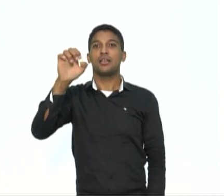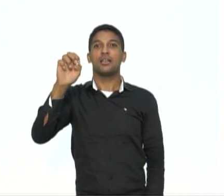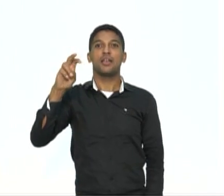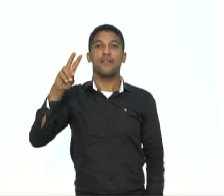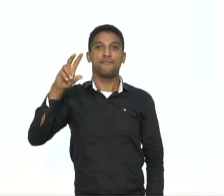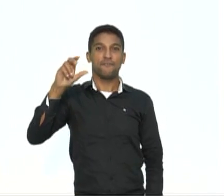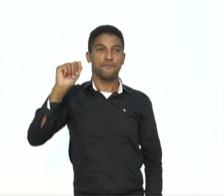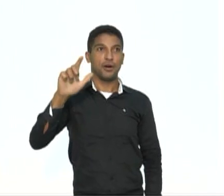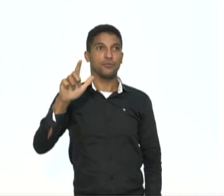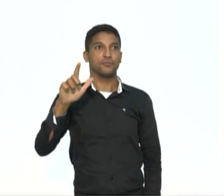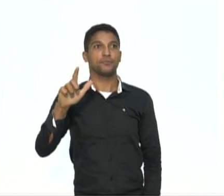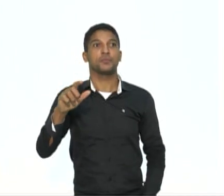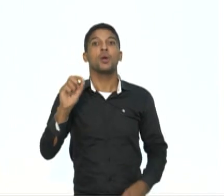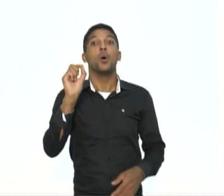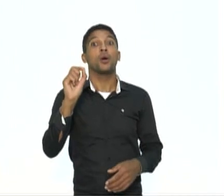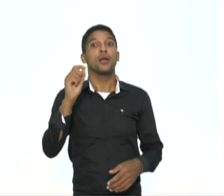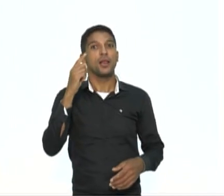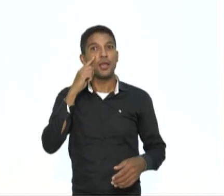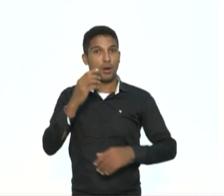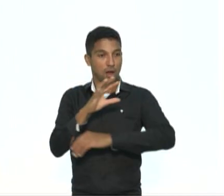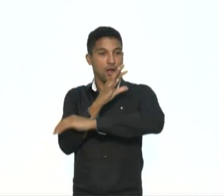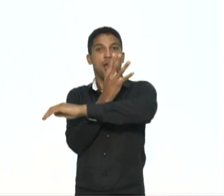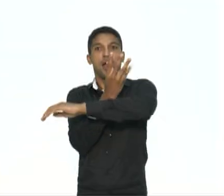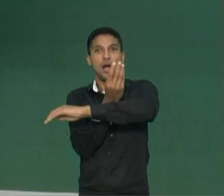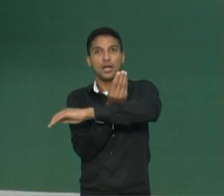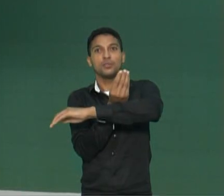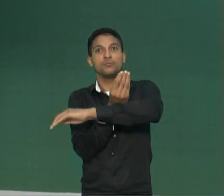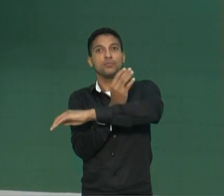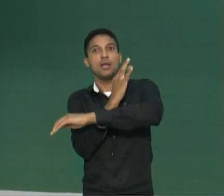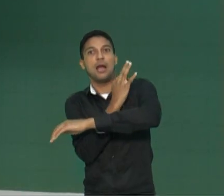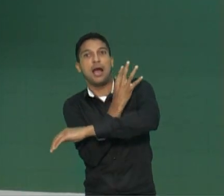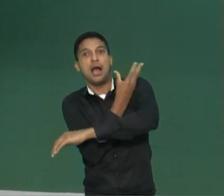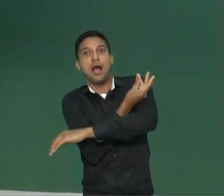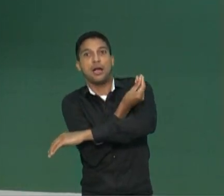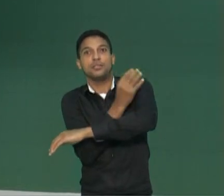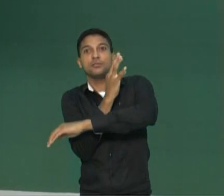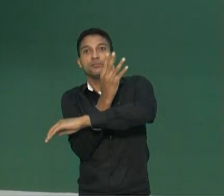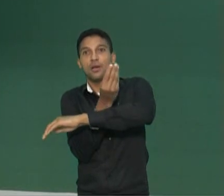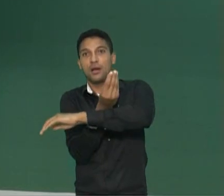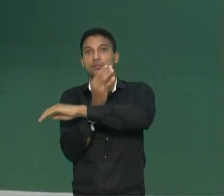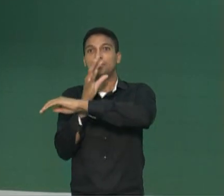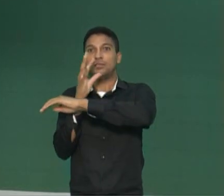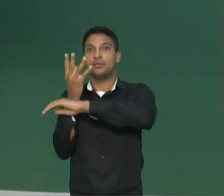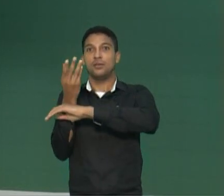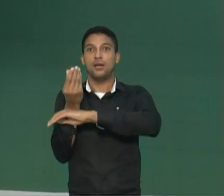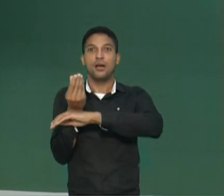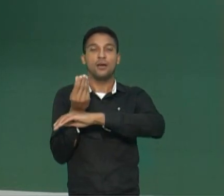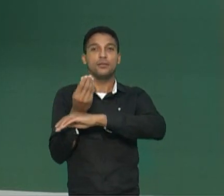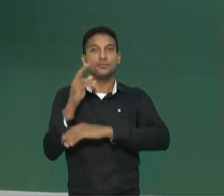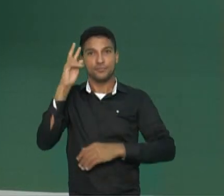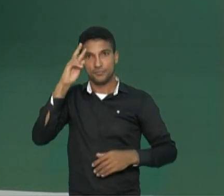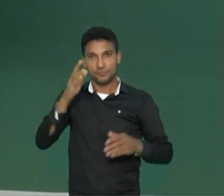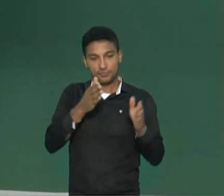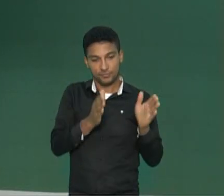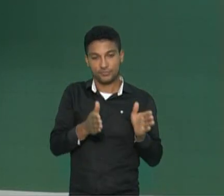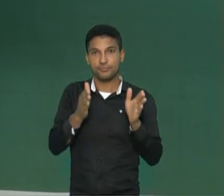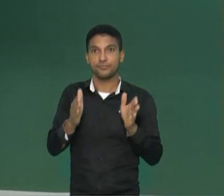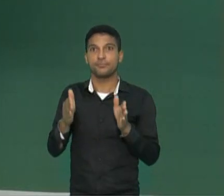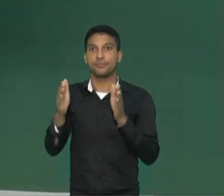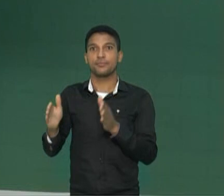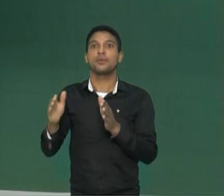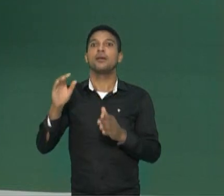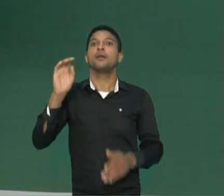bizantina até a arte gótica, que a gente viu a aula passada, passando depois pela arte islâmica, fazendo uma lembrancinha para vocês. Então vamos lá,